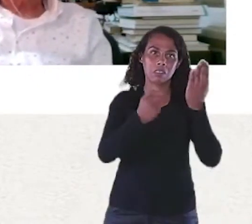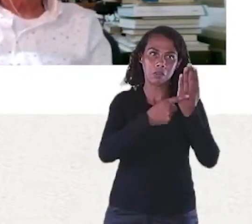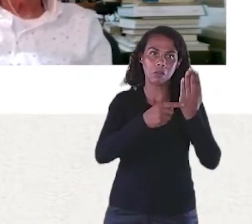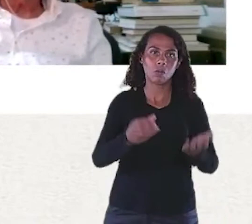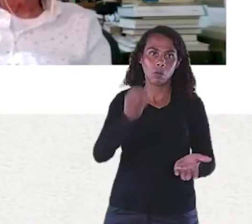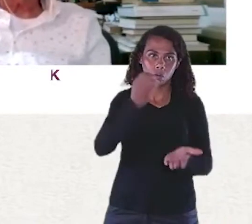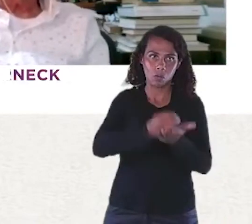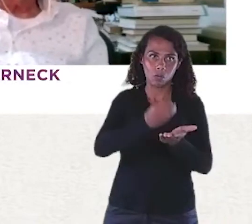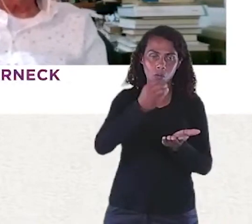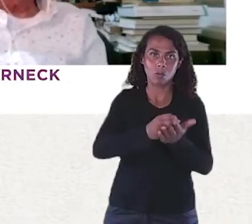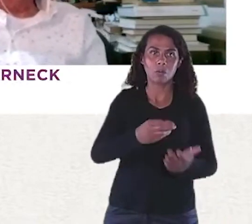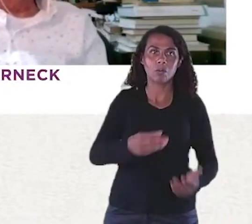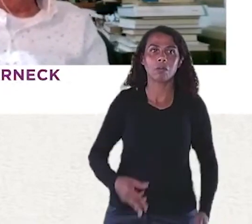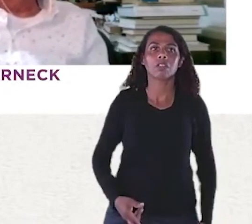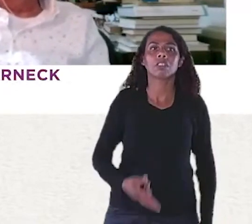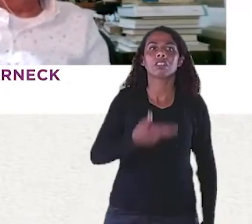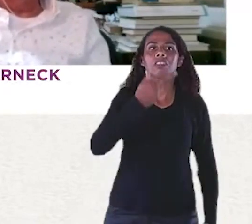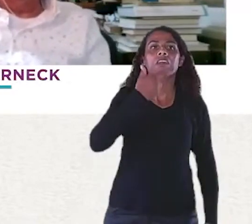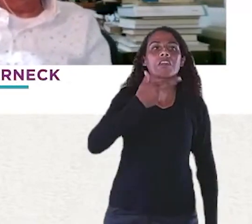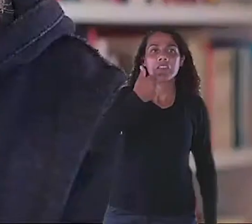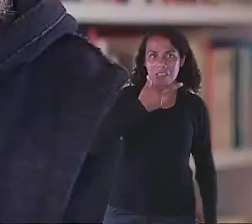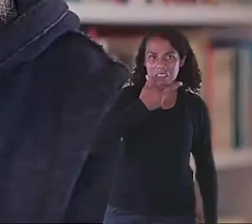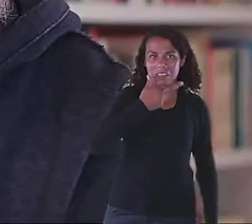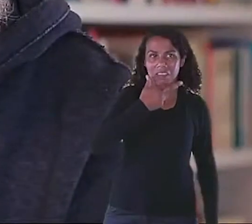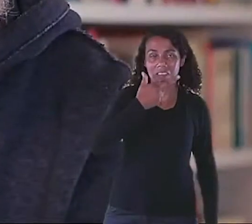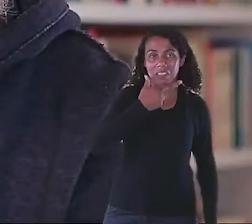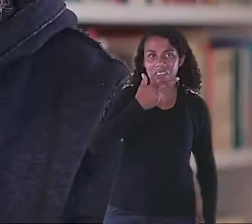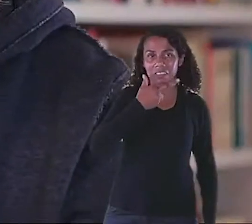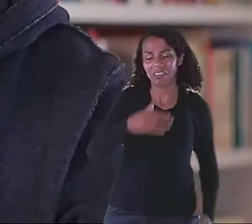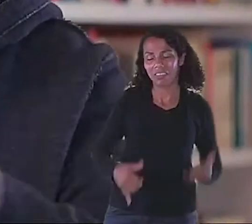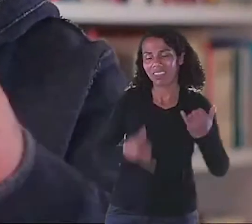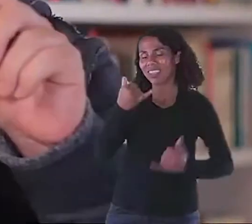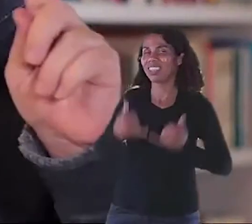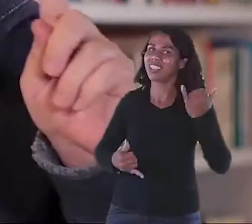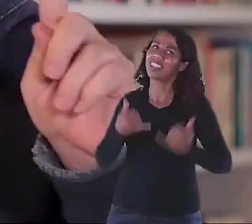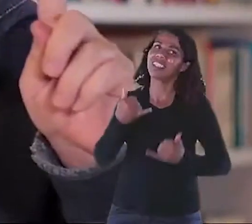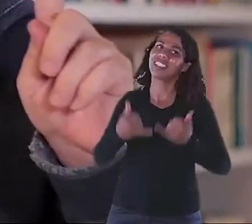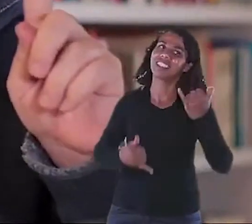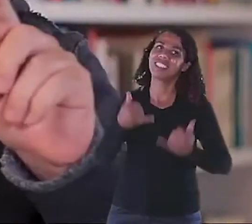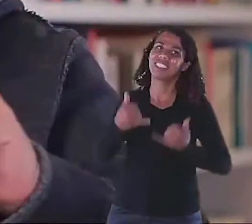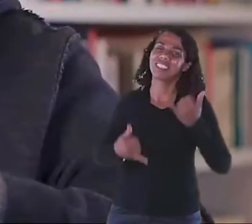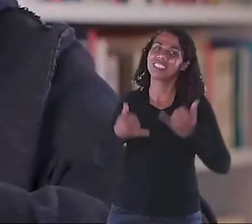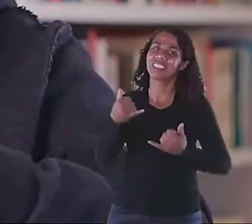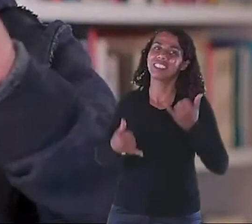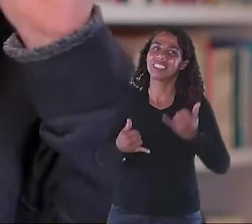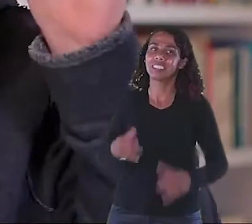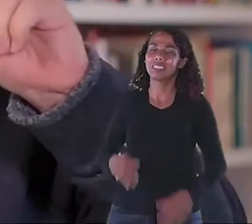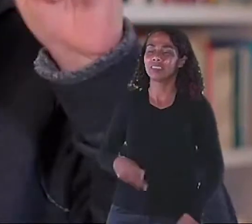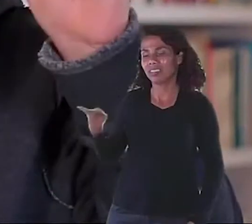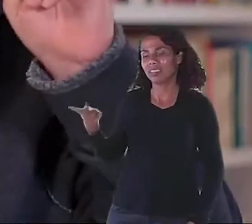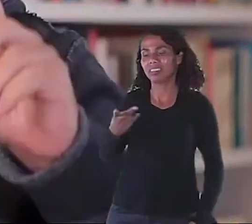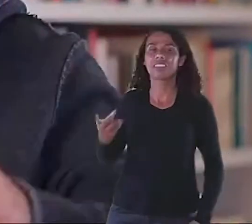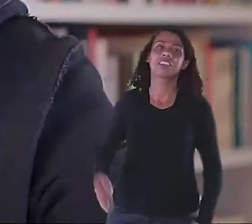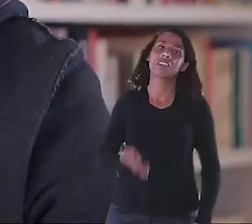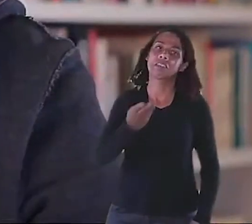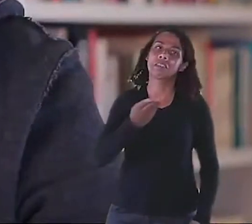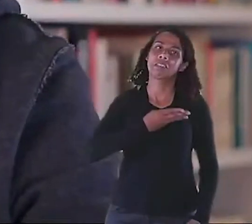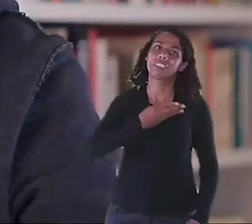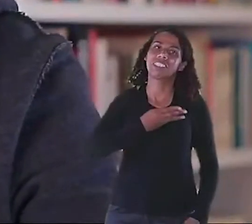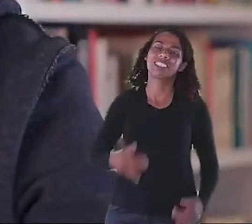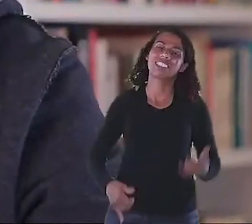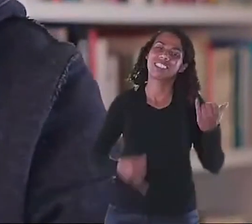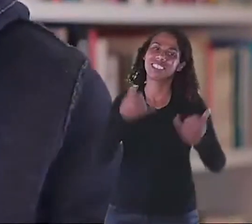então, volto a dizer, estamos aqui reunidos. Não vou falar mais nada, mas eu nunca